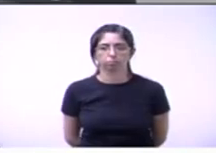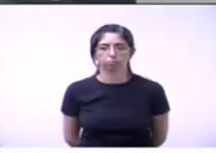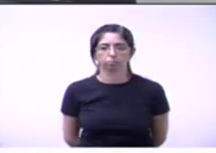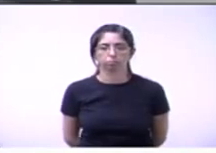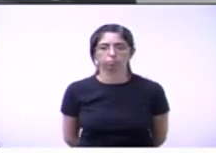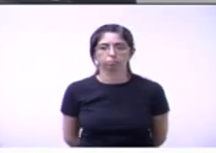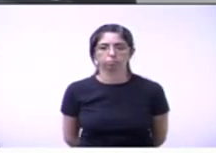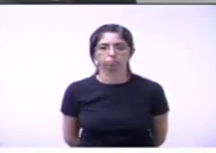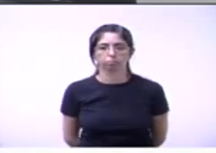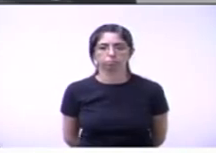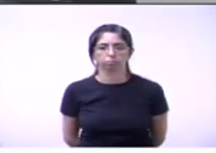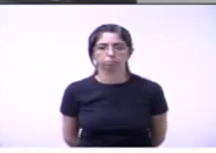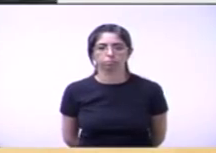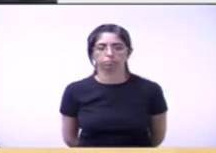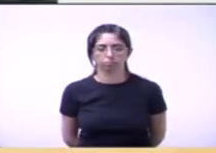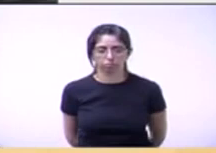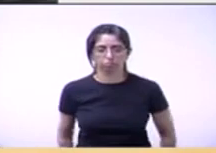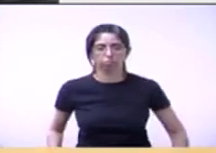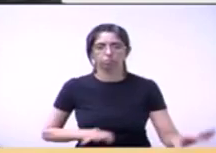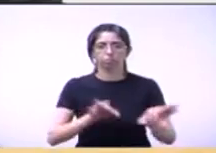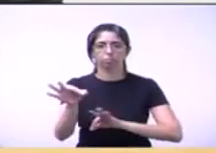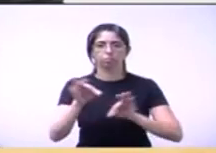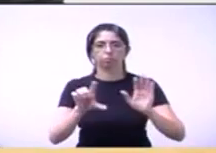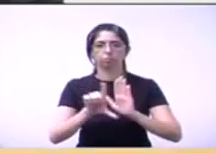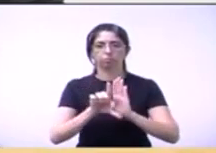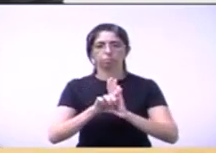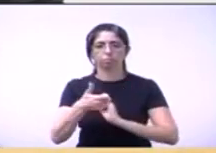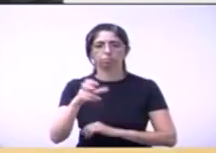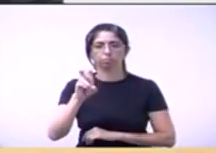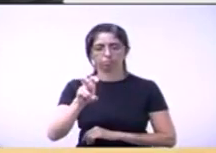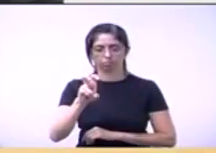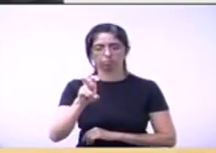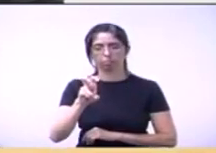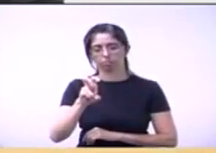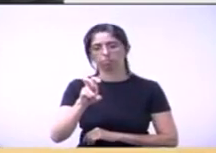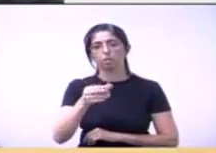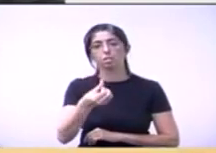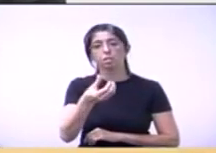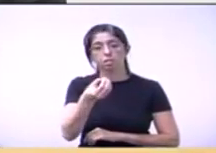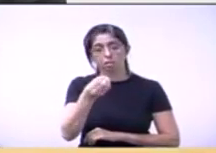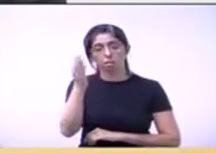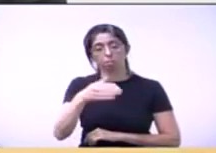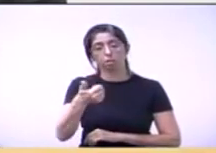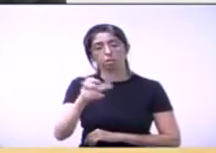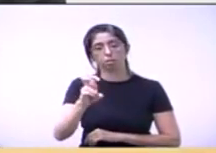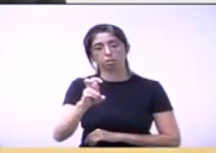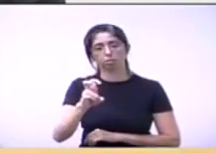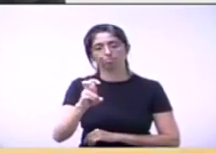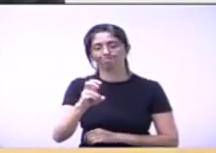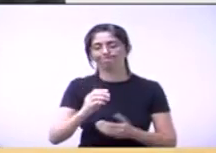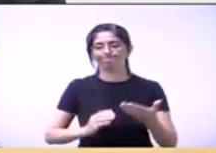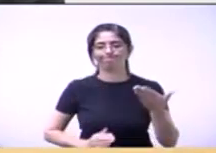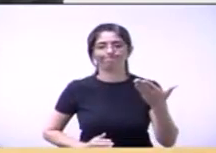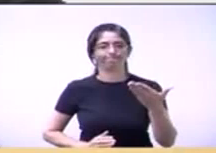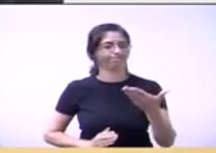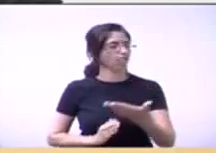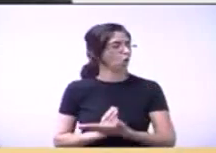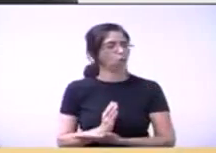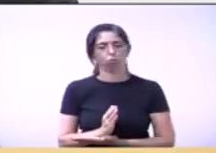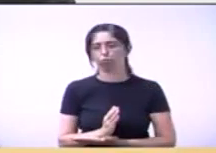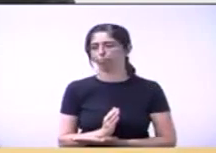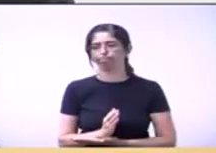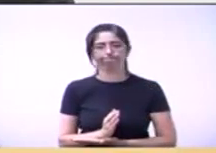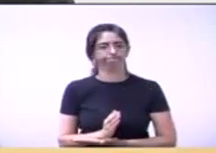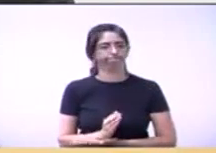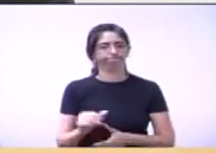O projeto de lei número 60/15 foi rejeitado por 9 votos contrários e 4 favoráveis, com a ausência